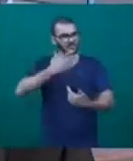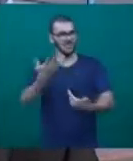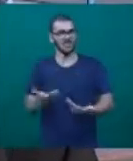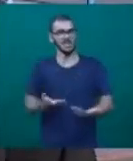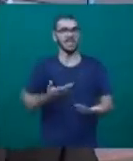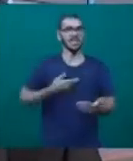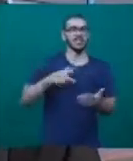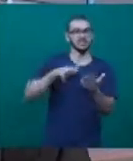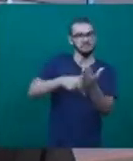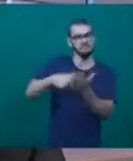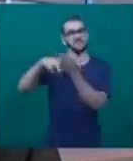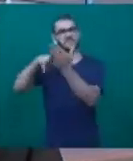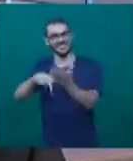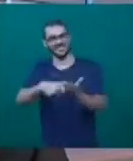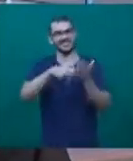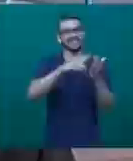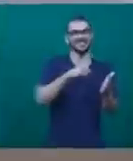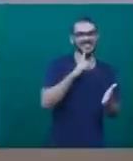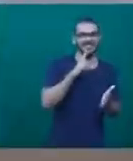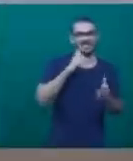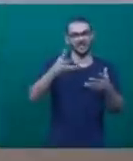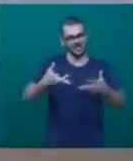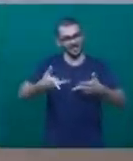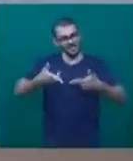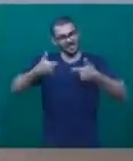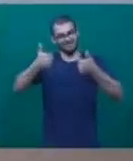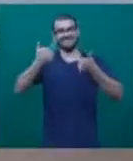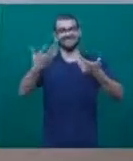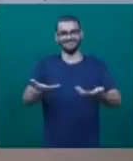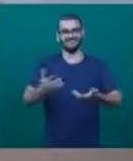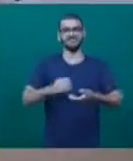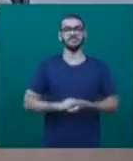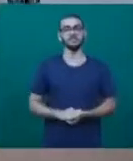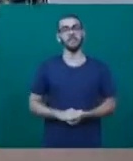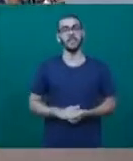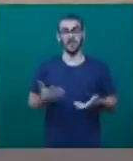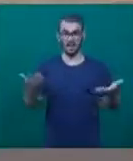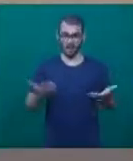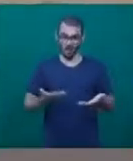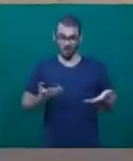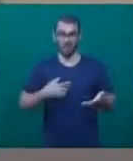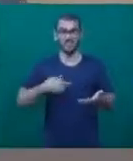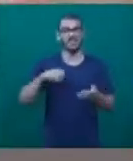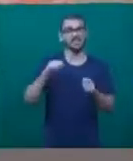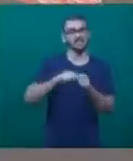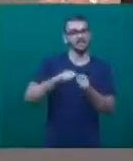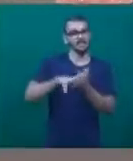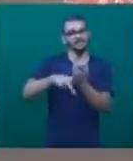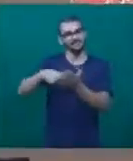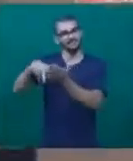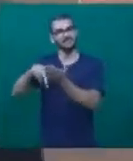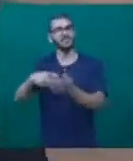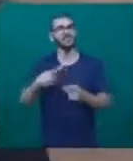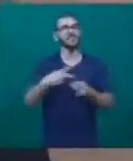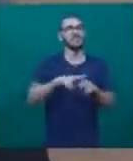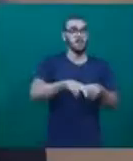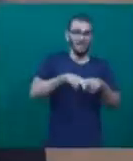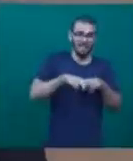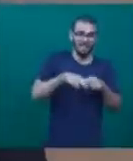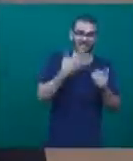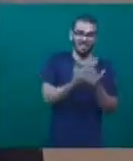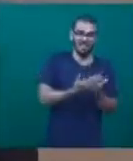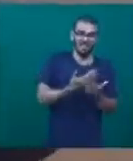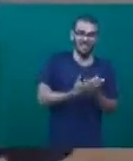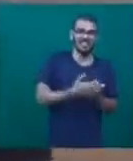eu fui andando, cada dia aperfeiçoando. Hoje o skate é a válvula de escape para o Matheus. Por causa dos estudos, ele tem